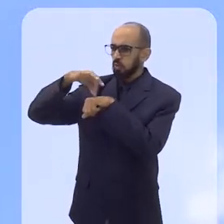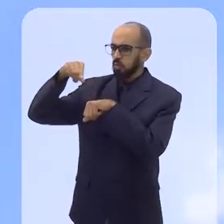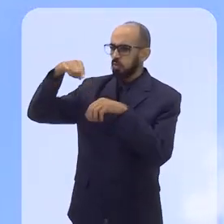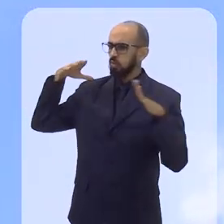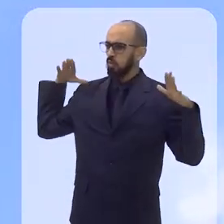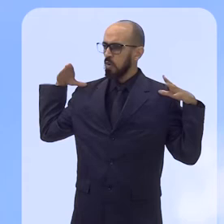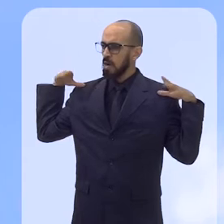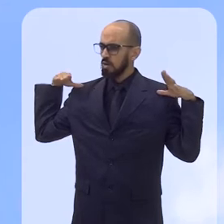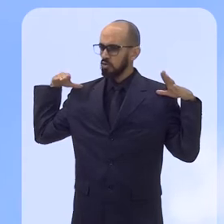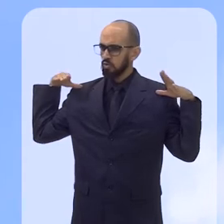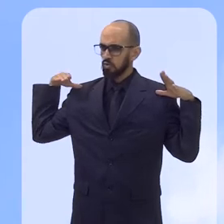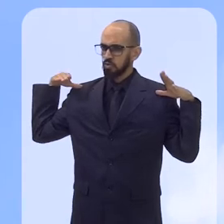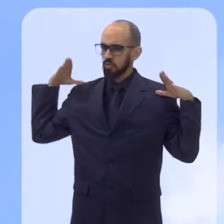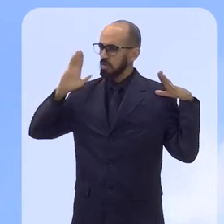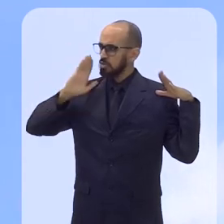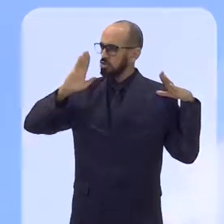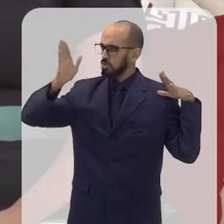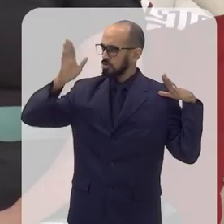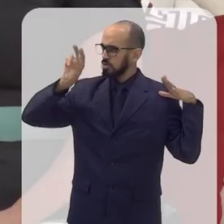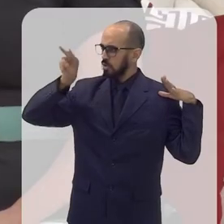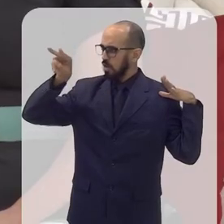alto da igreja?